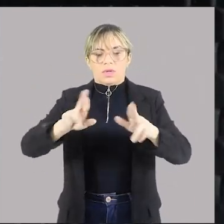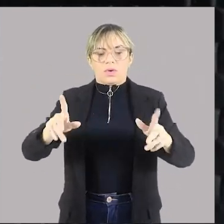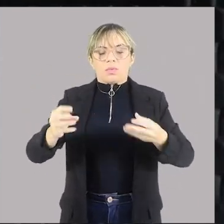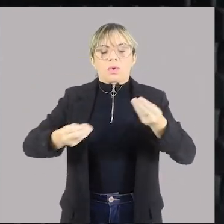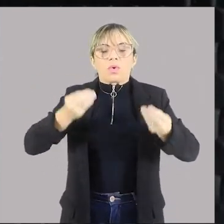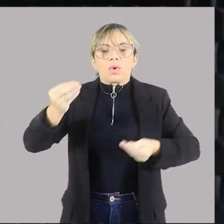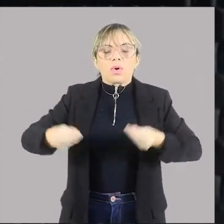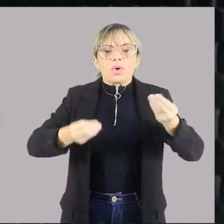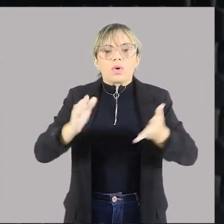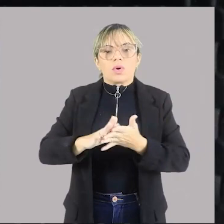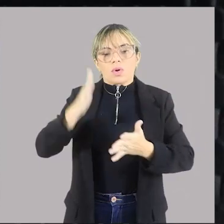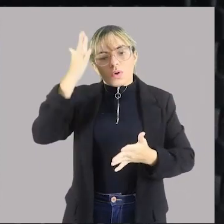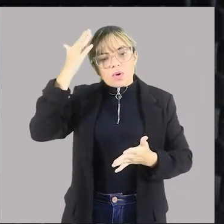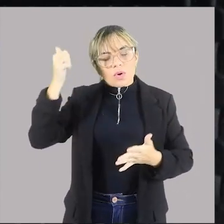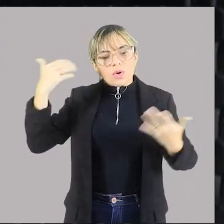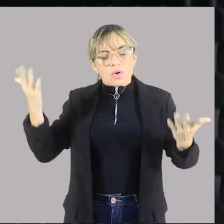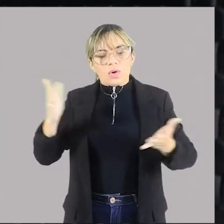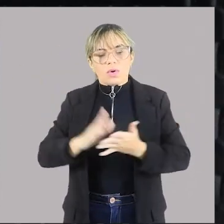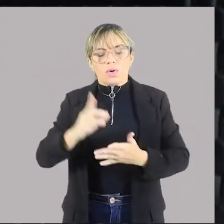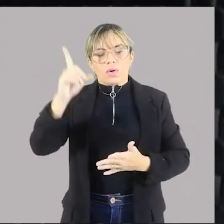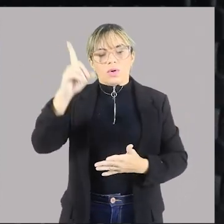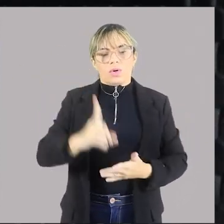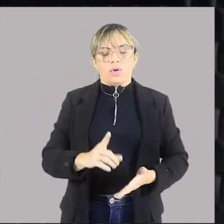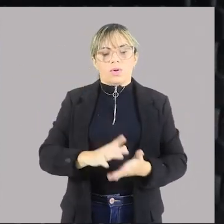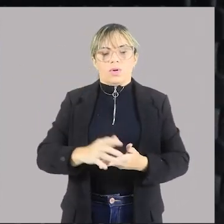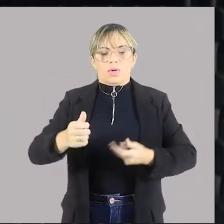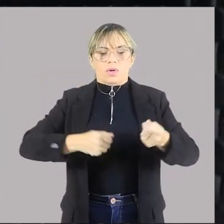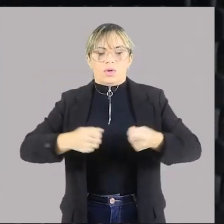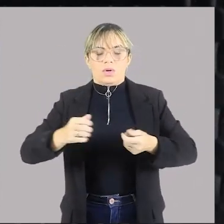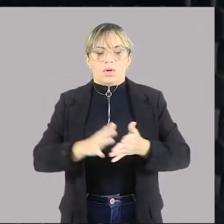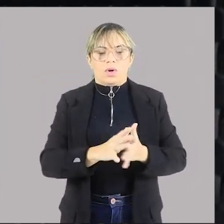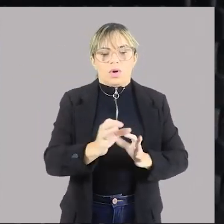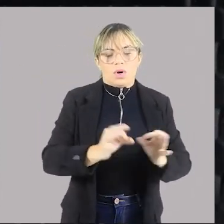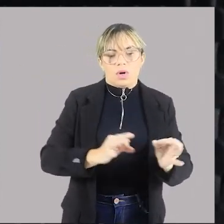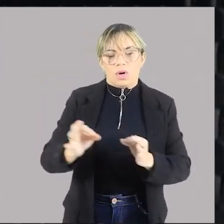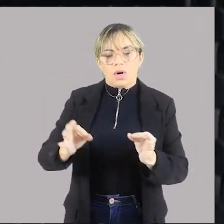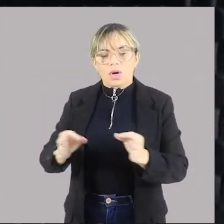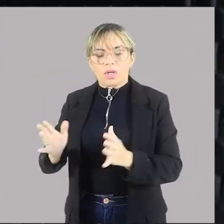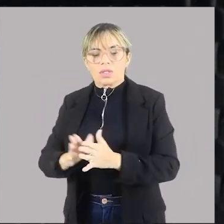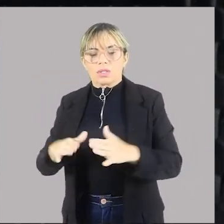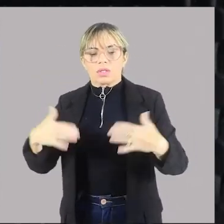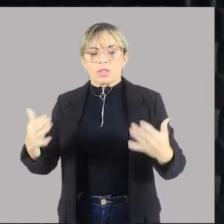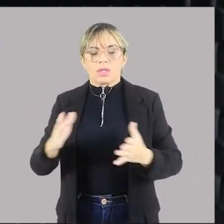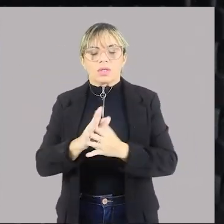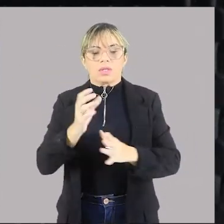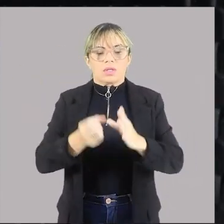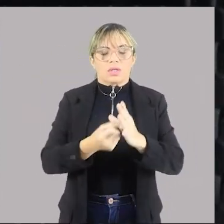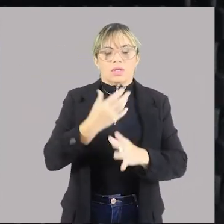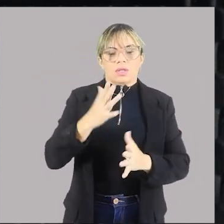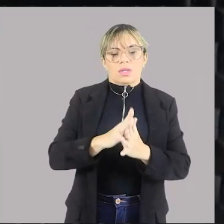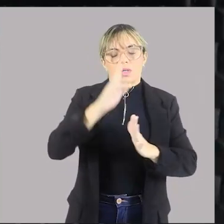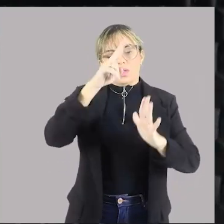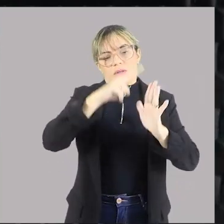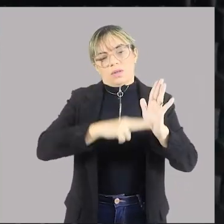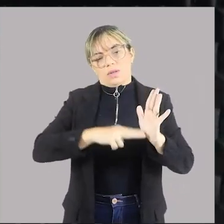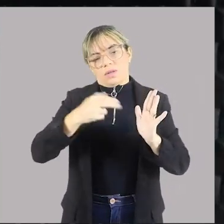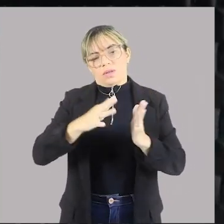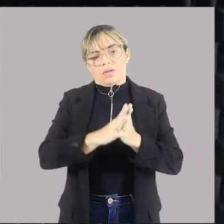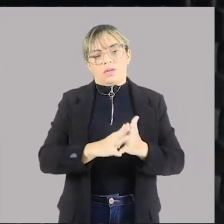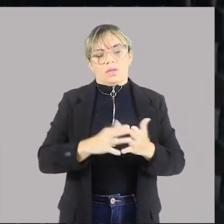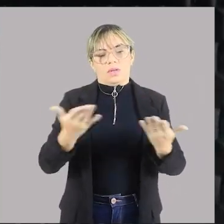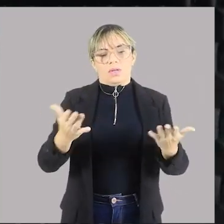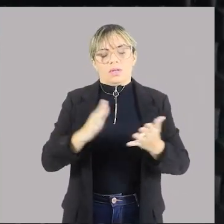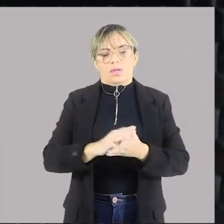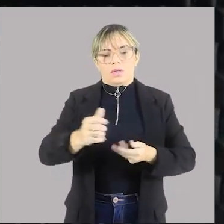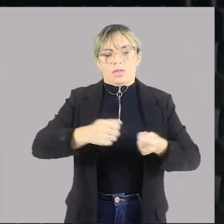saber como o direito administrativo é elaborado, certo? Como é que as normas que regem o direito